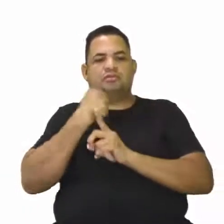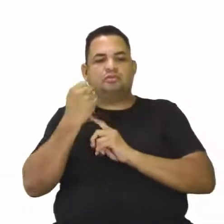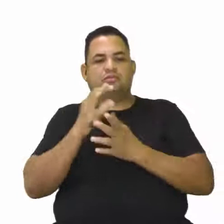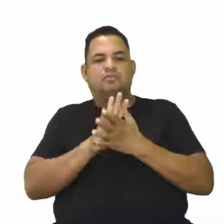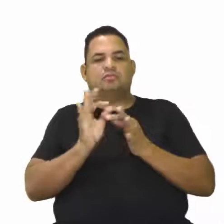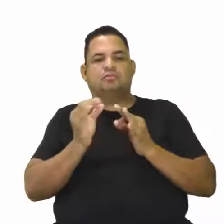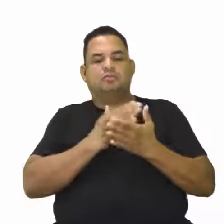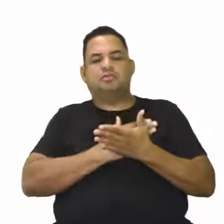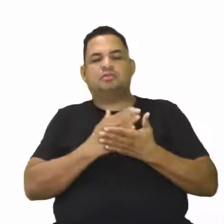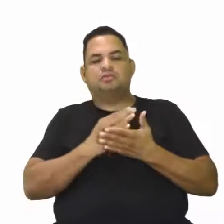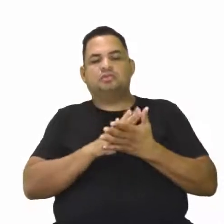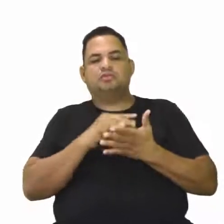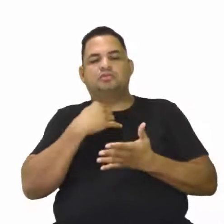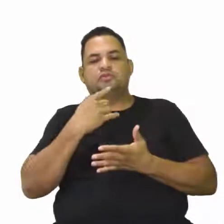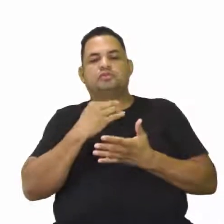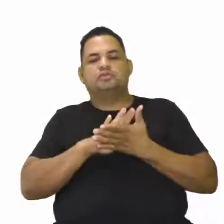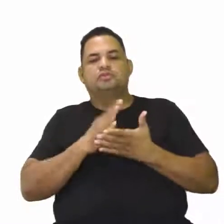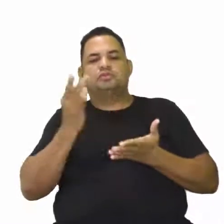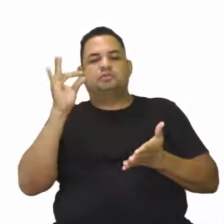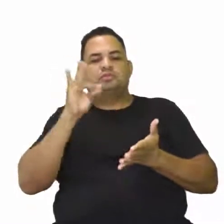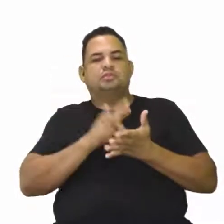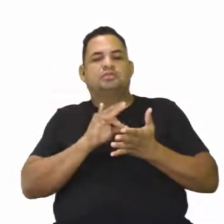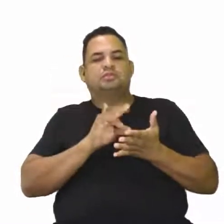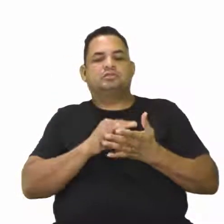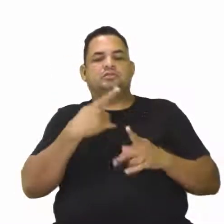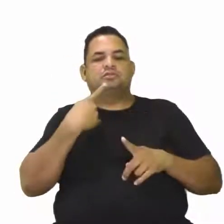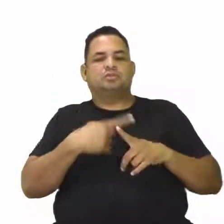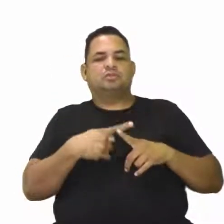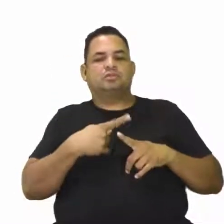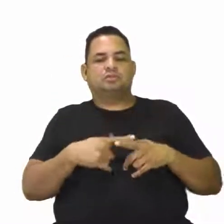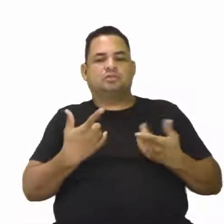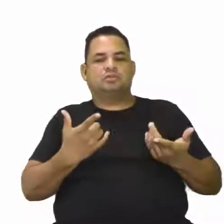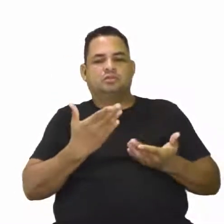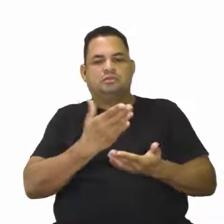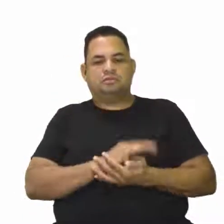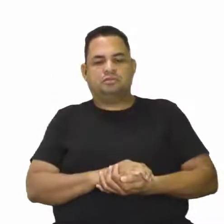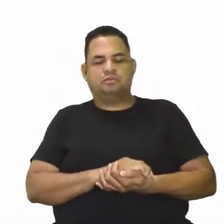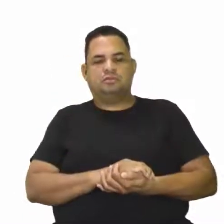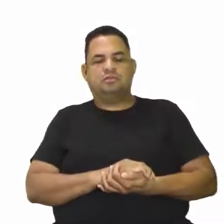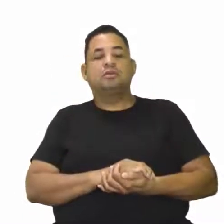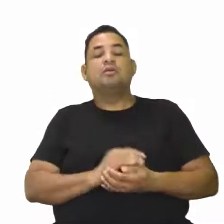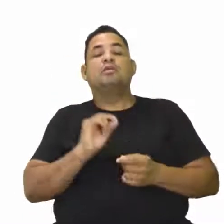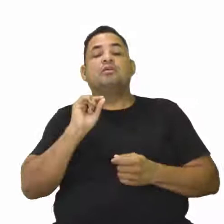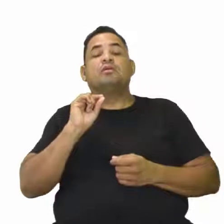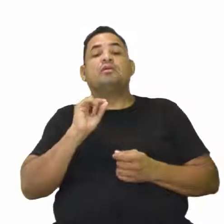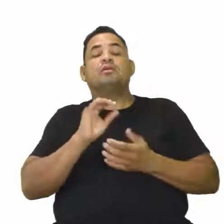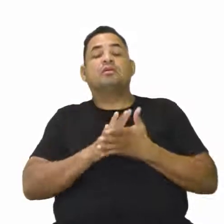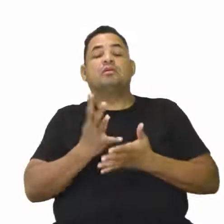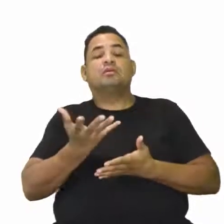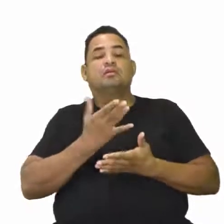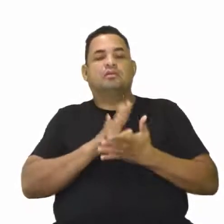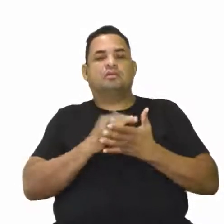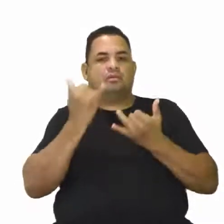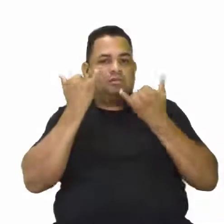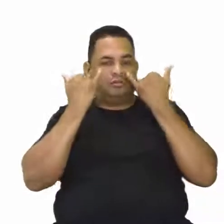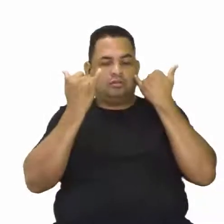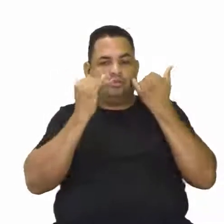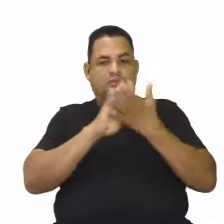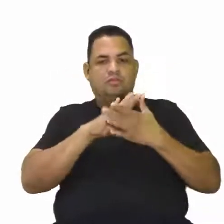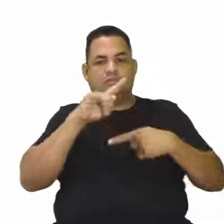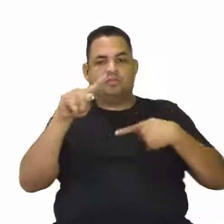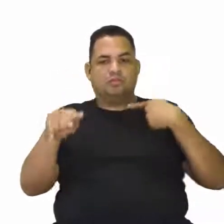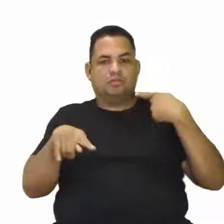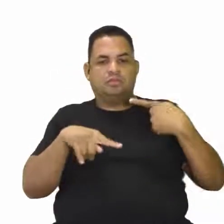a legitimidade da causa. Então, o que é que ele queria informar para o seu leitor? Qual era a